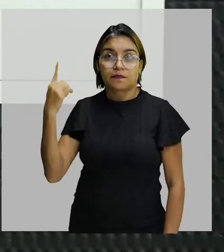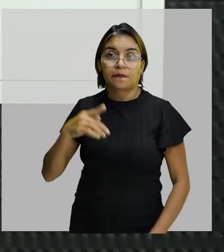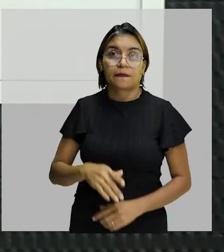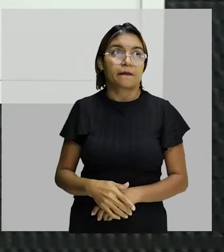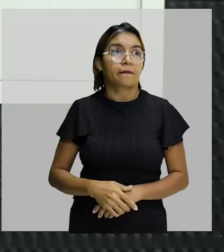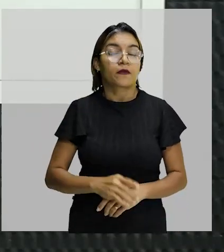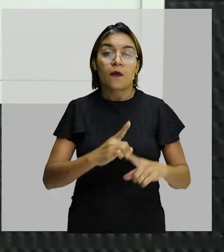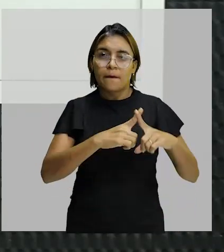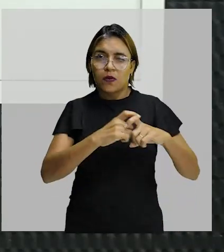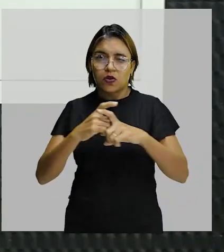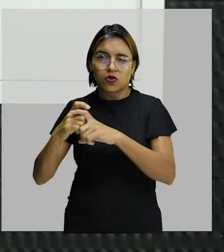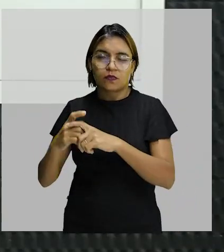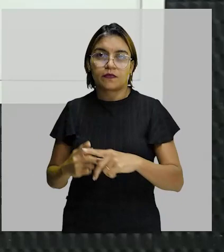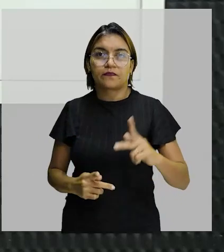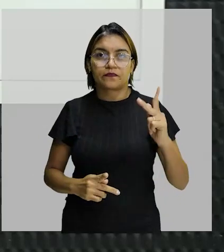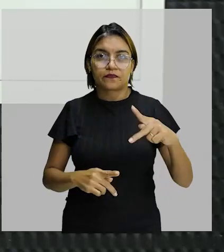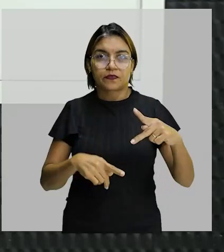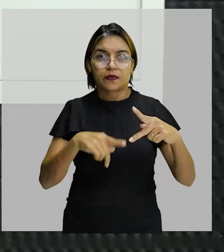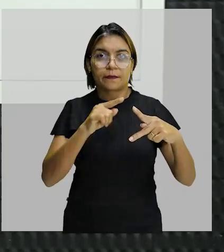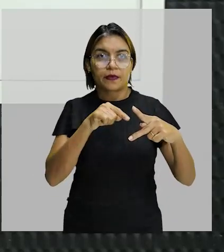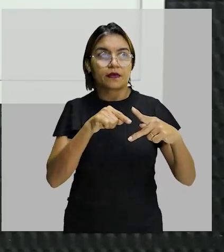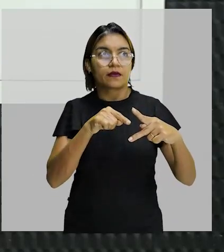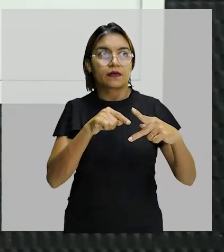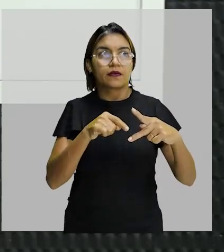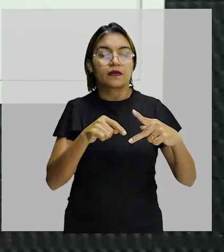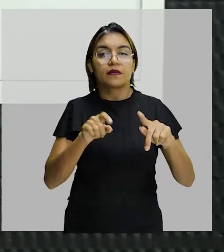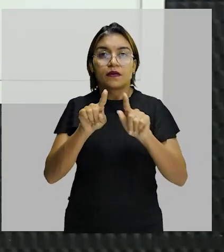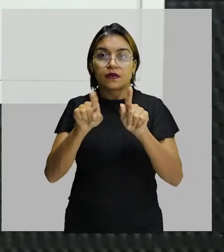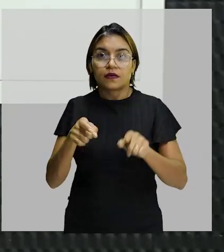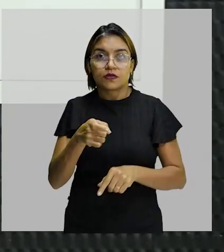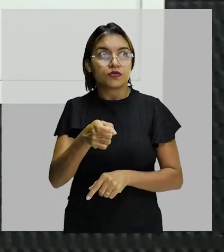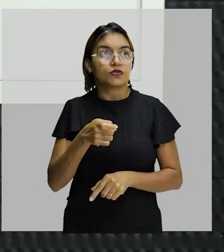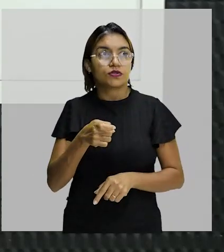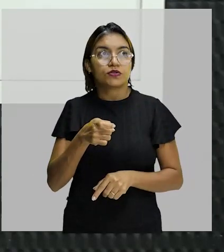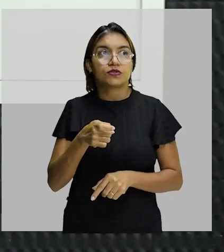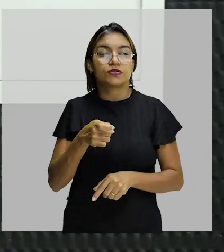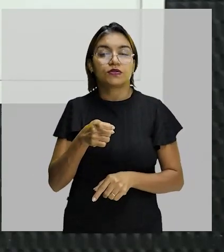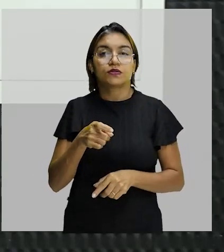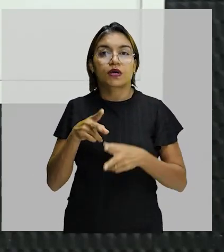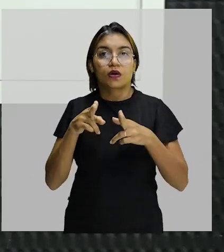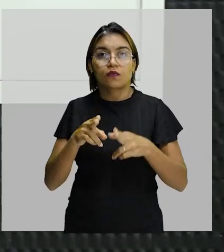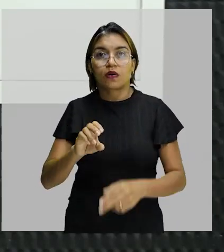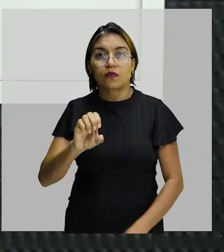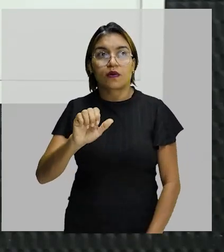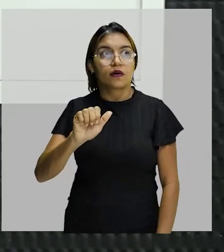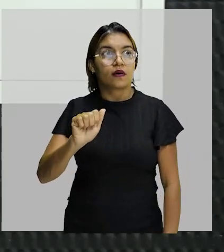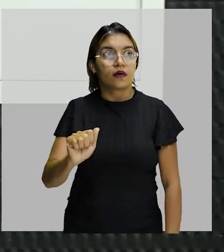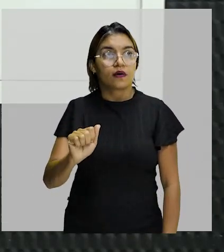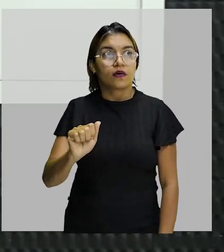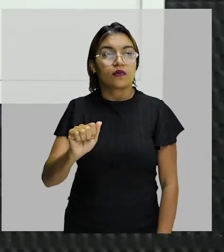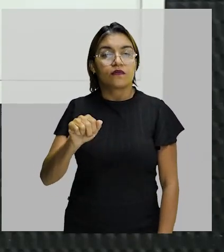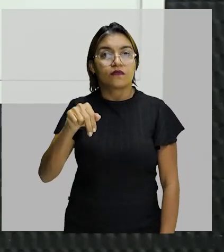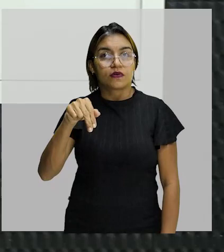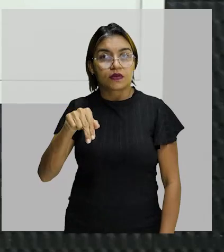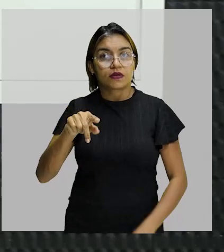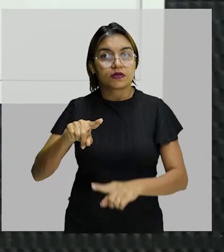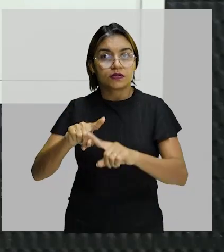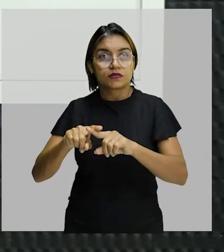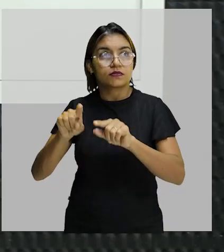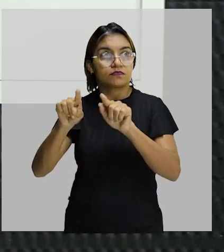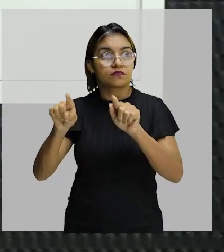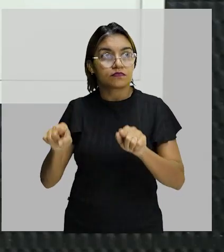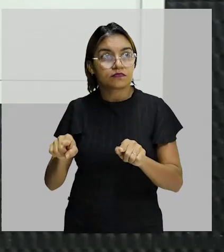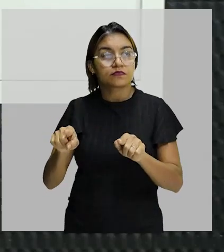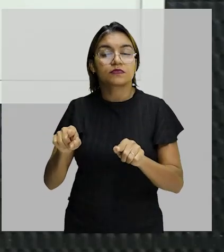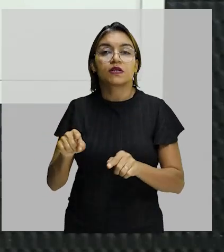ó. Alfa n, que é um número, multiplicado por x menos alfa 1, multiplicado por x menos